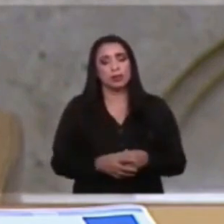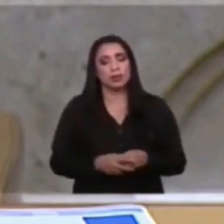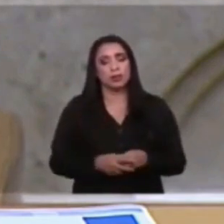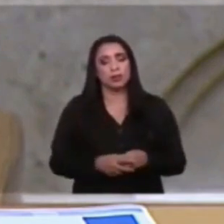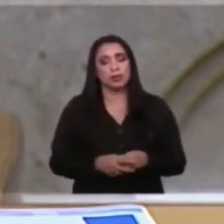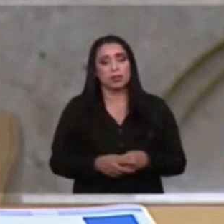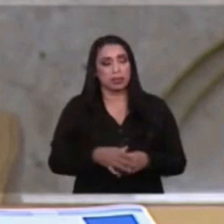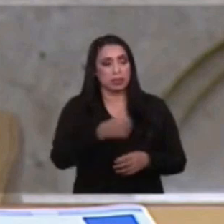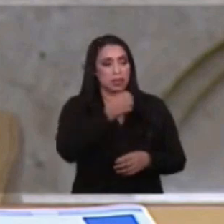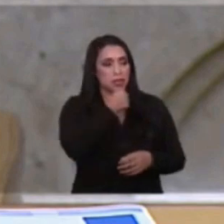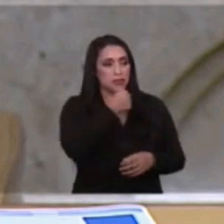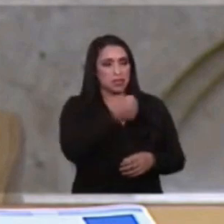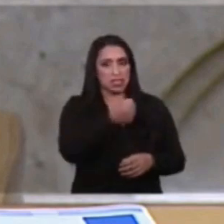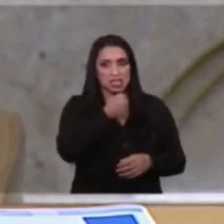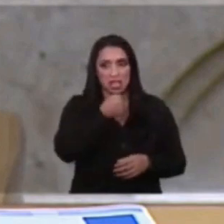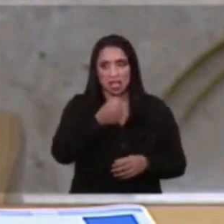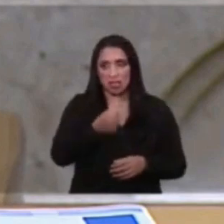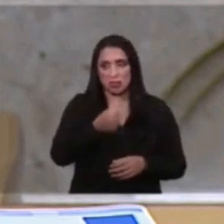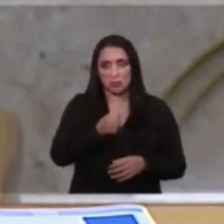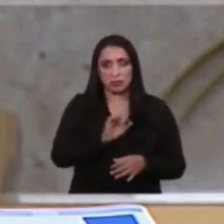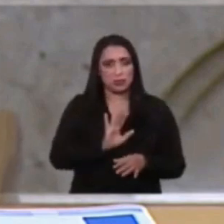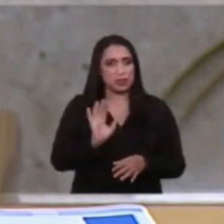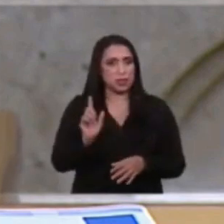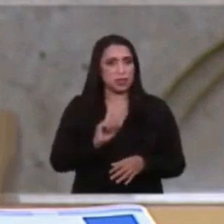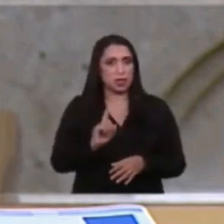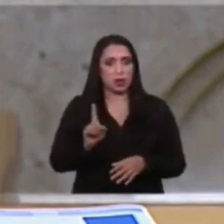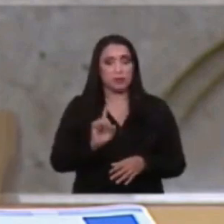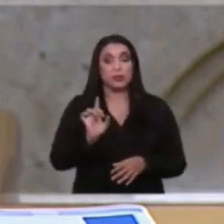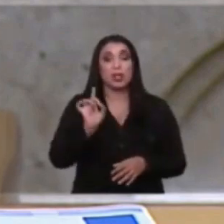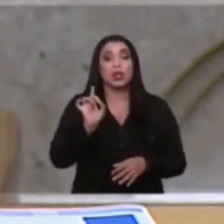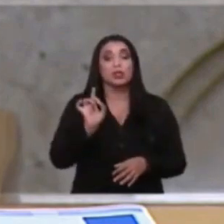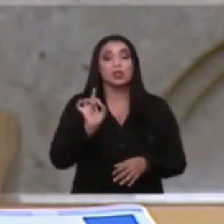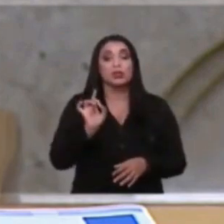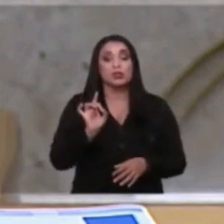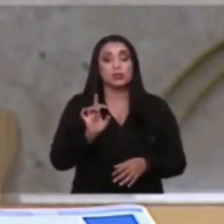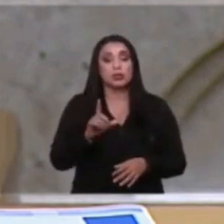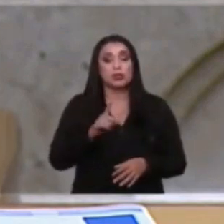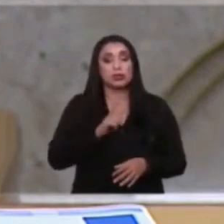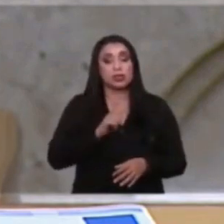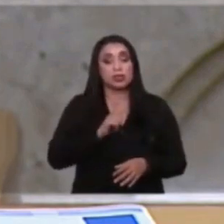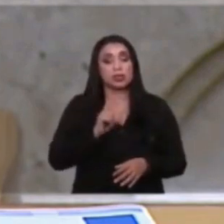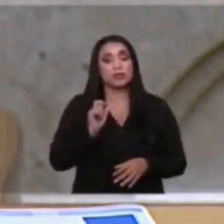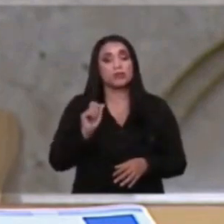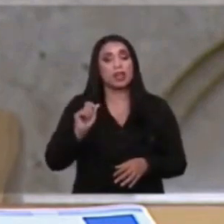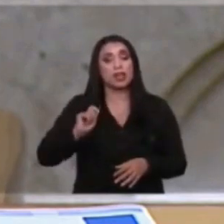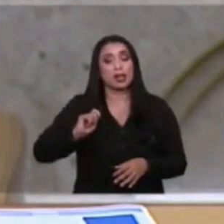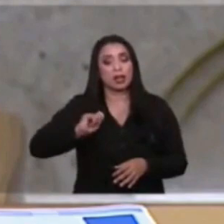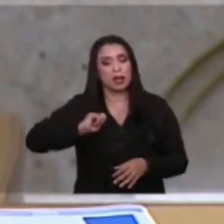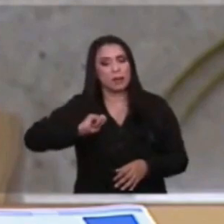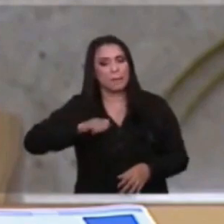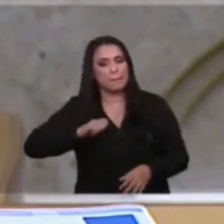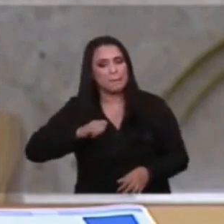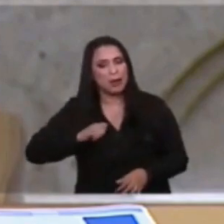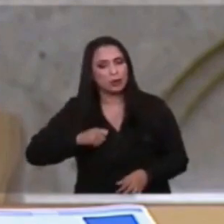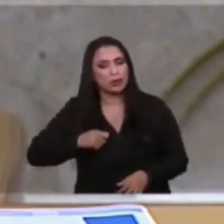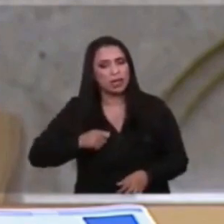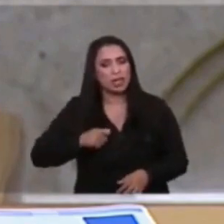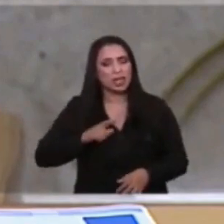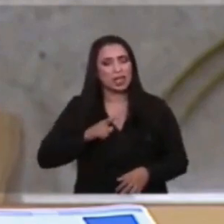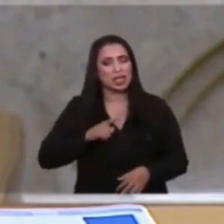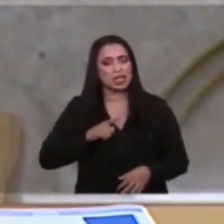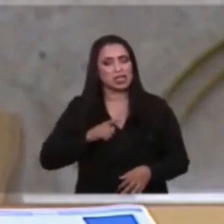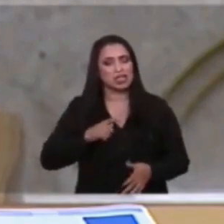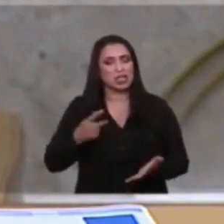por entrevistado, salvo se tiver atuado com dolo, má-fé